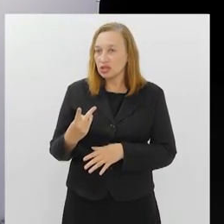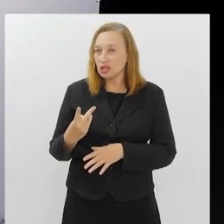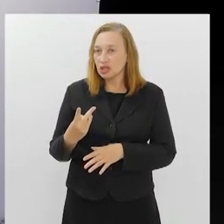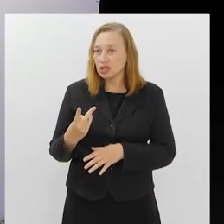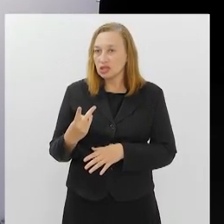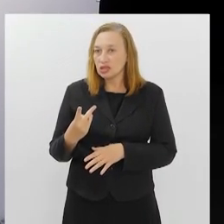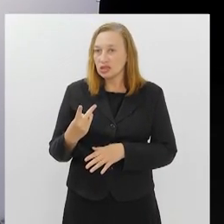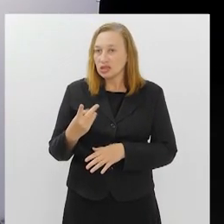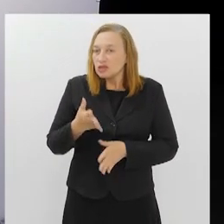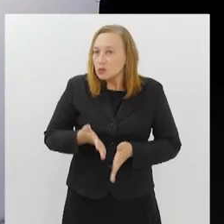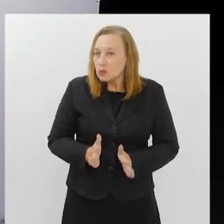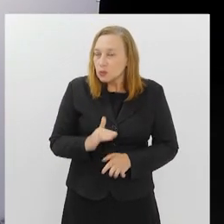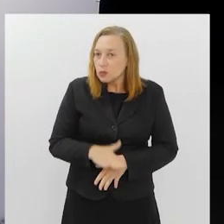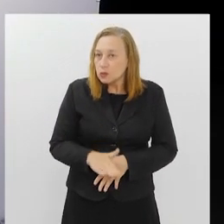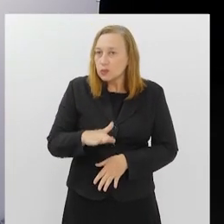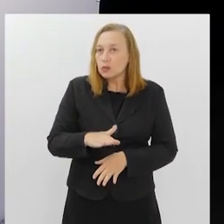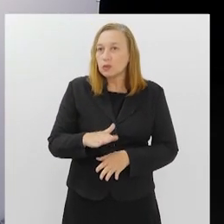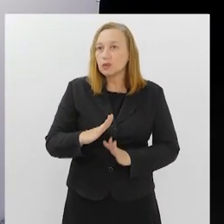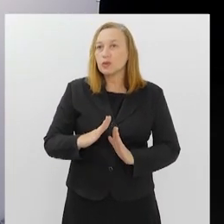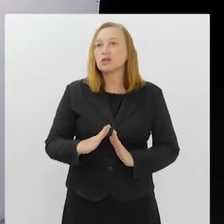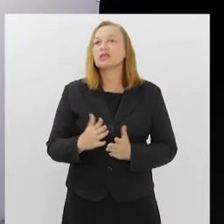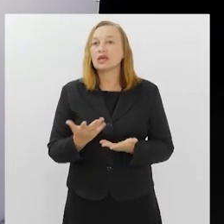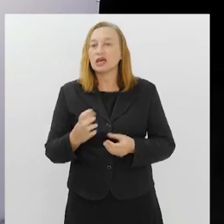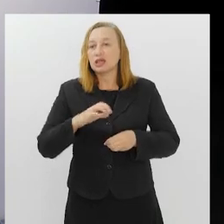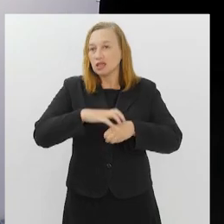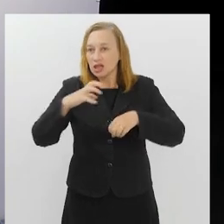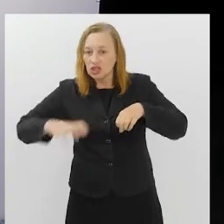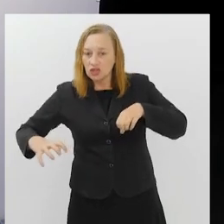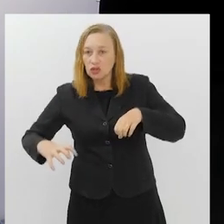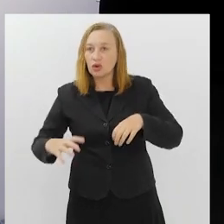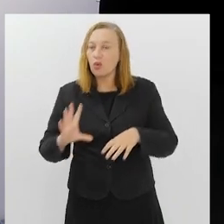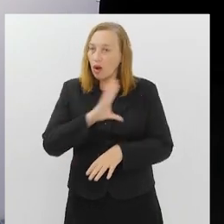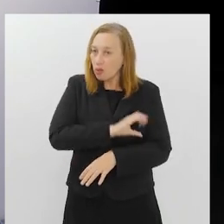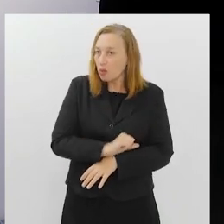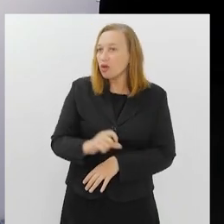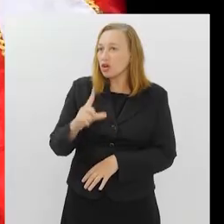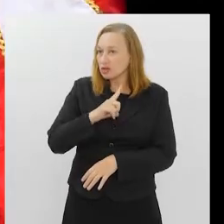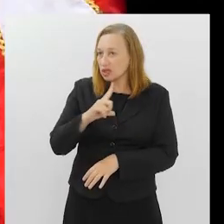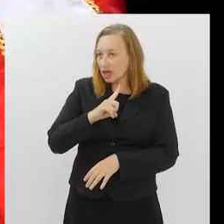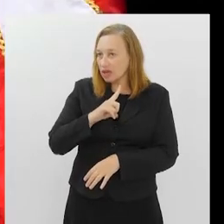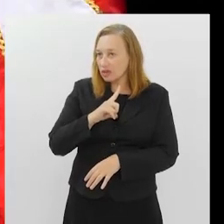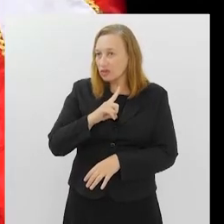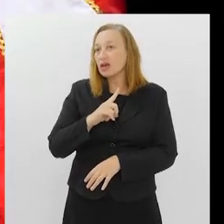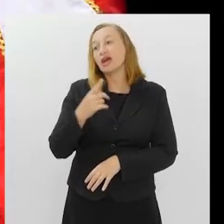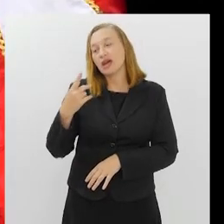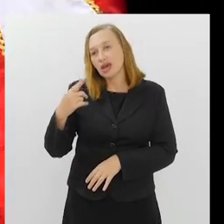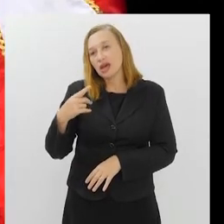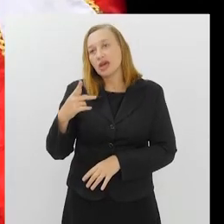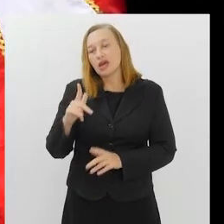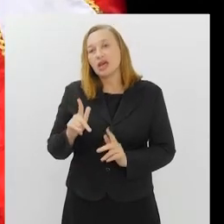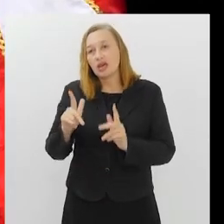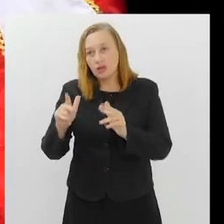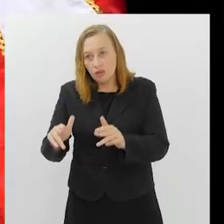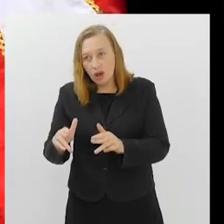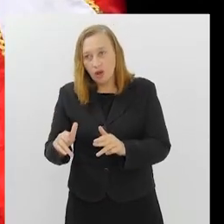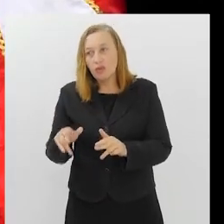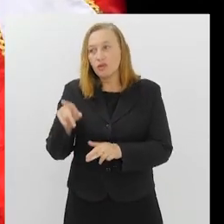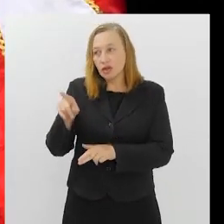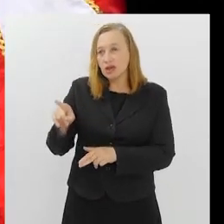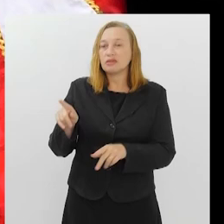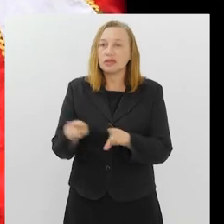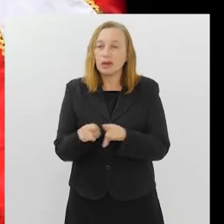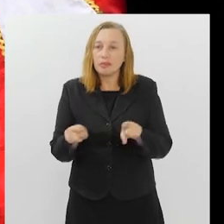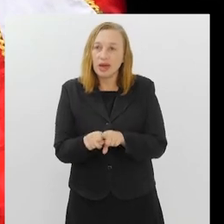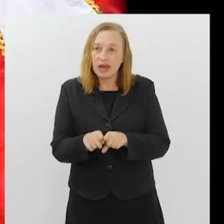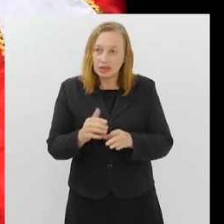também, né? Ambos Esse são crias da entrosamento, né? escola. O mesmo amor que eu sinto pela Porta da Pedra, ele também sente, começou desde